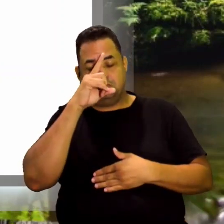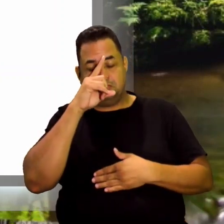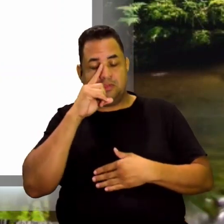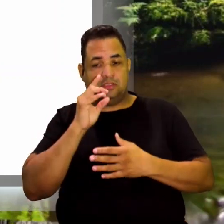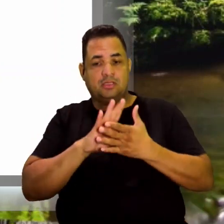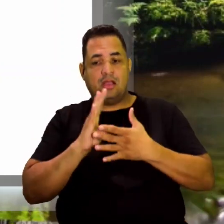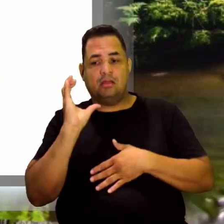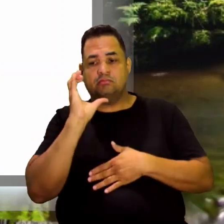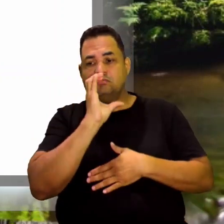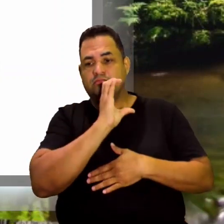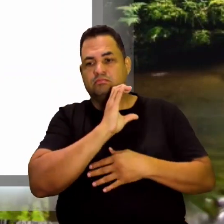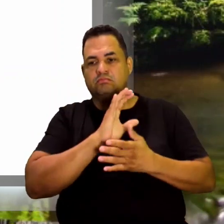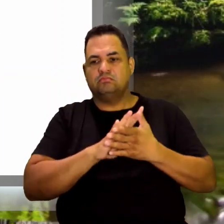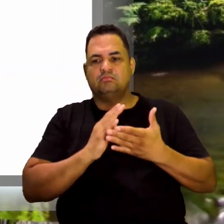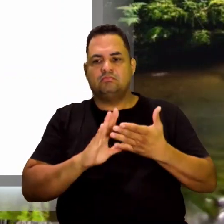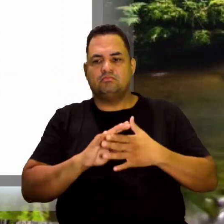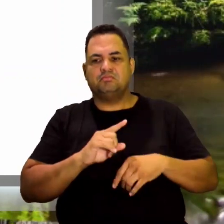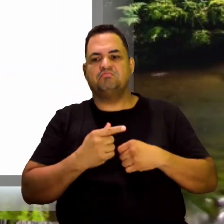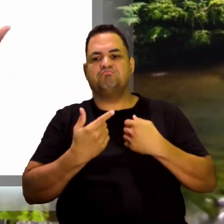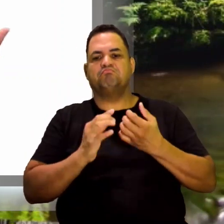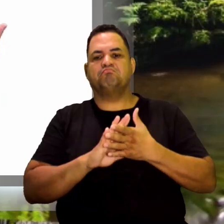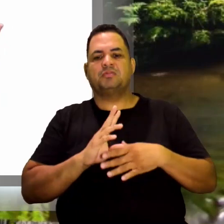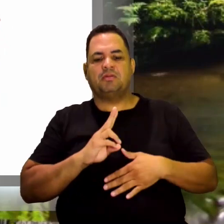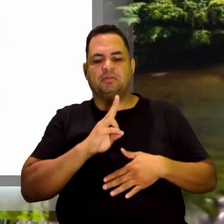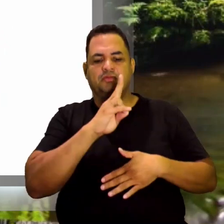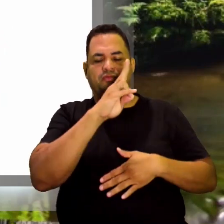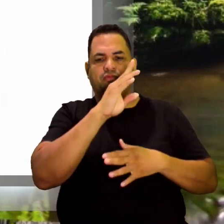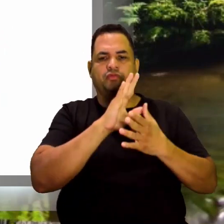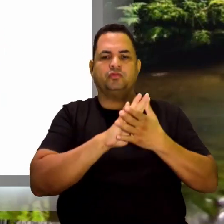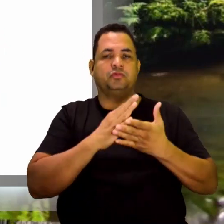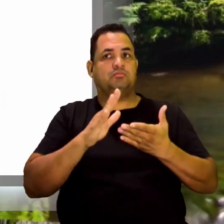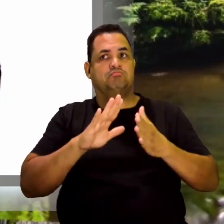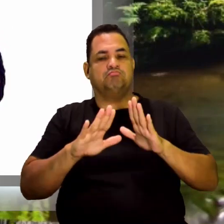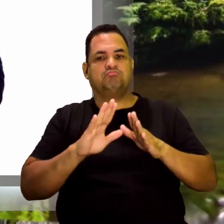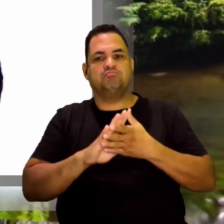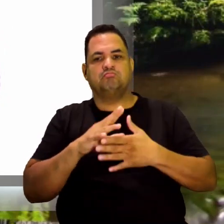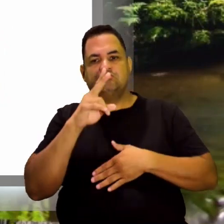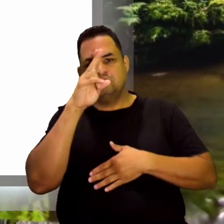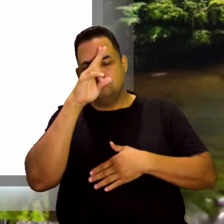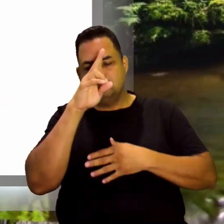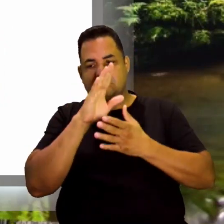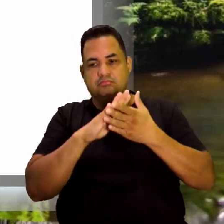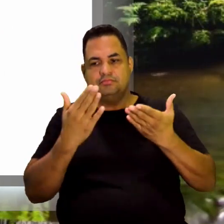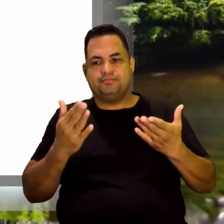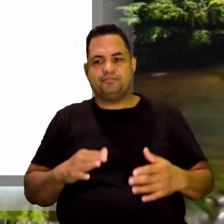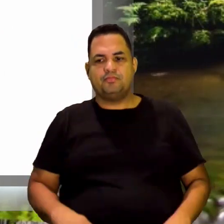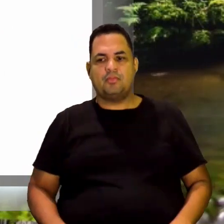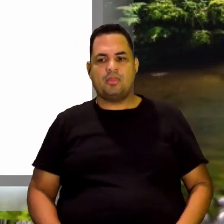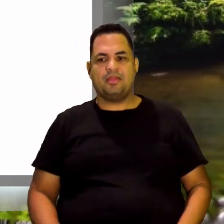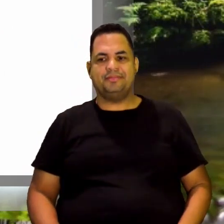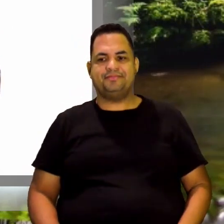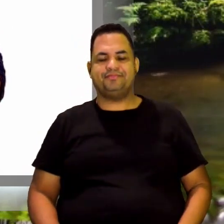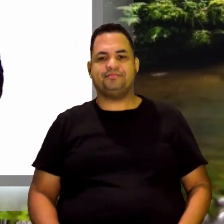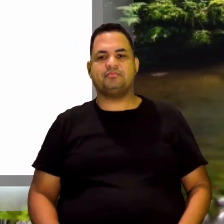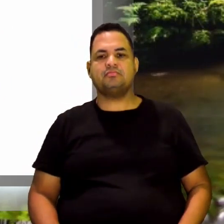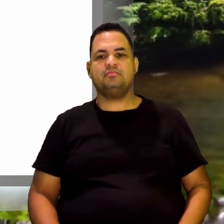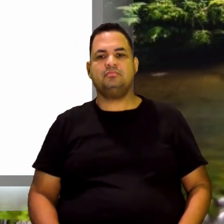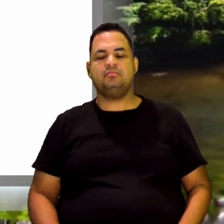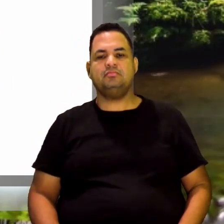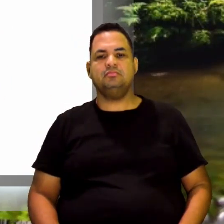né, para ele, de repente, resistir a determinadas pragas. Agora, é claro, uma coisa que é muito importante a gente falar para vocês,